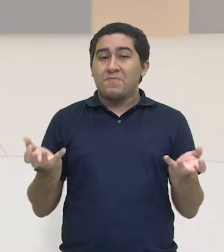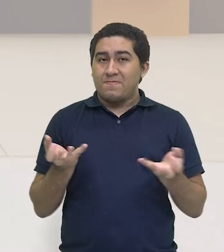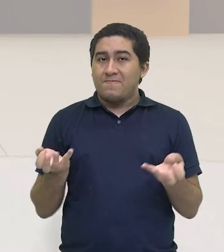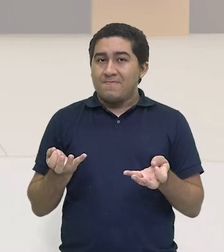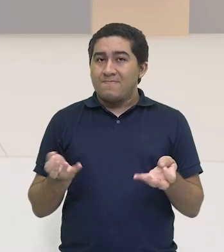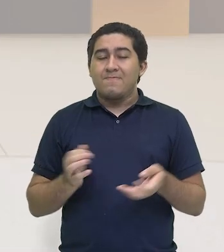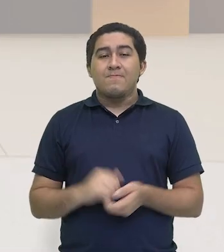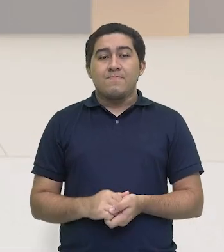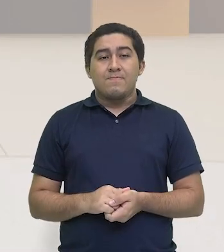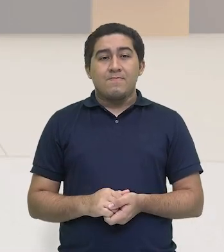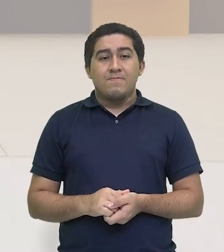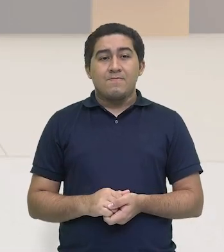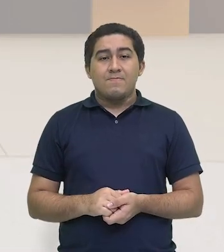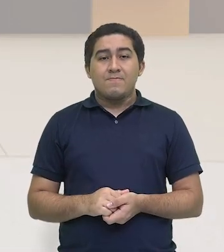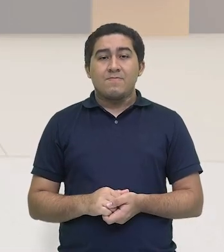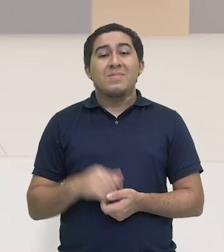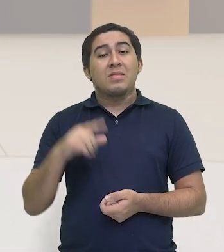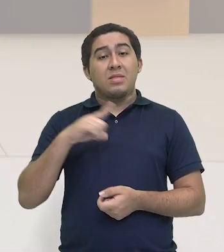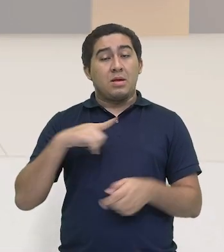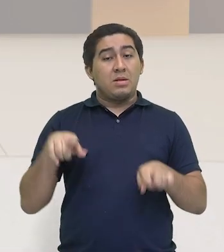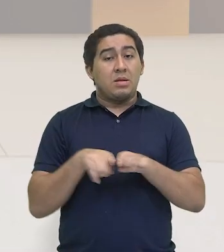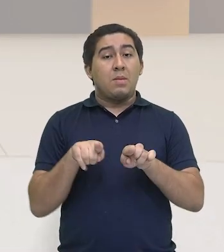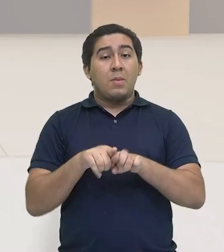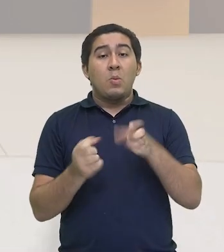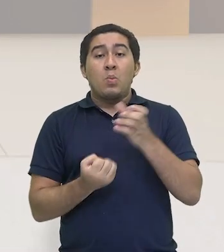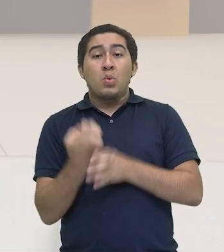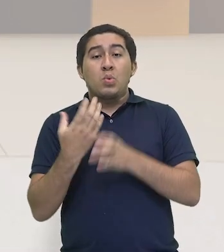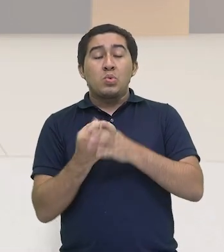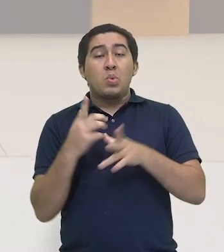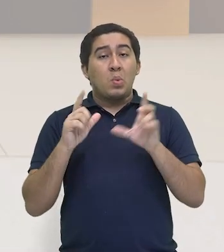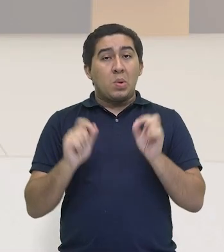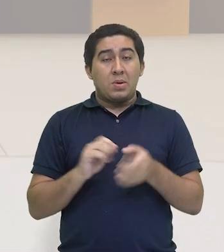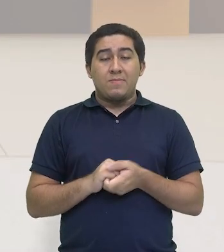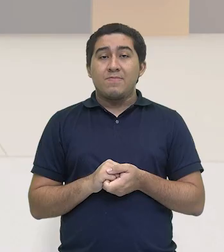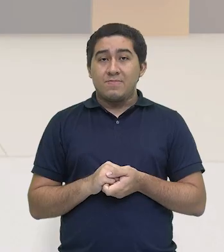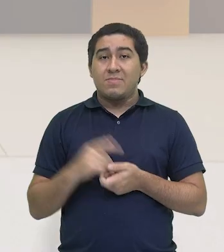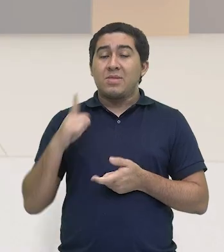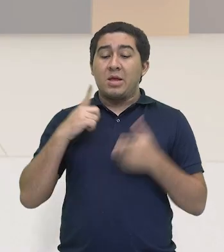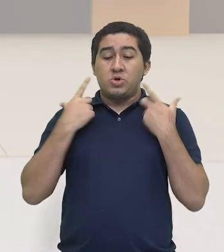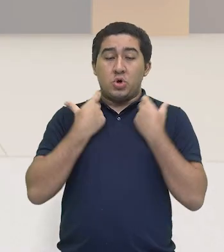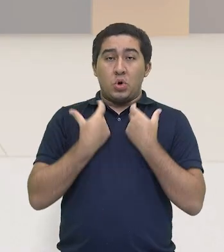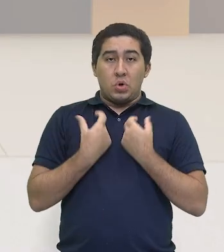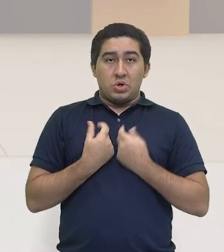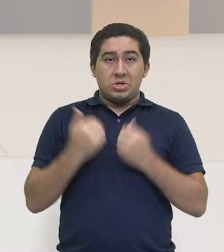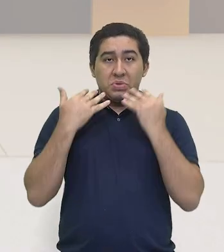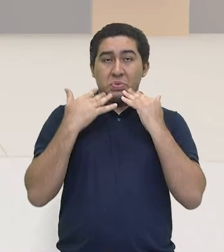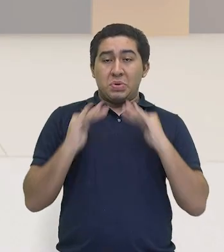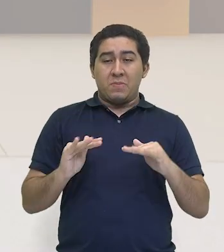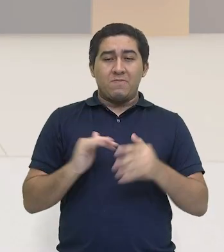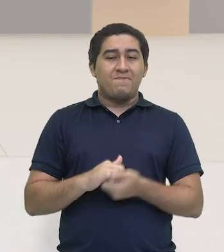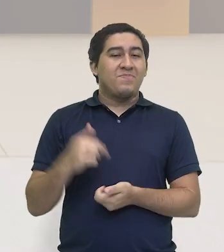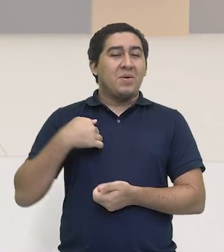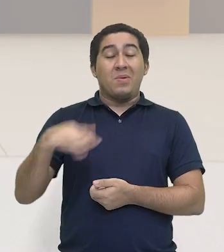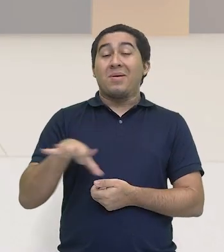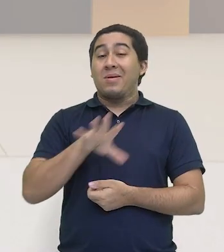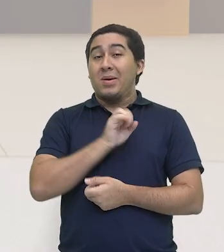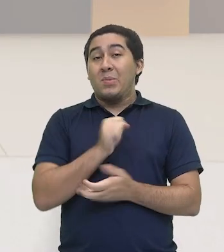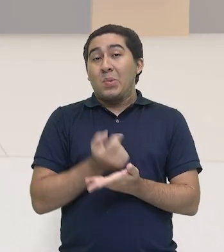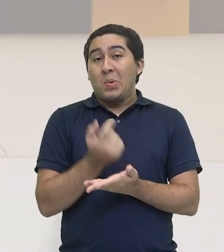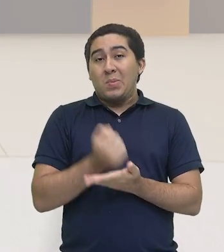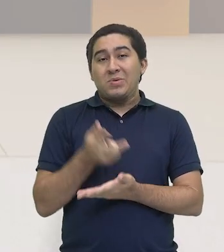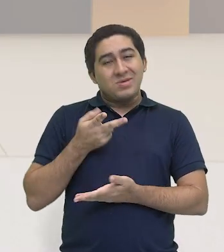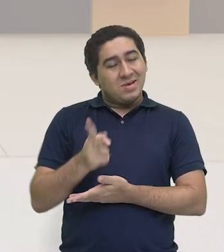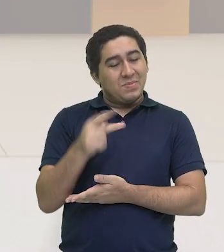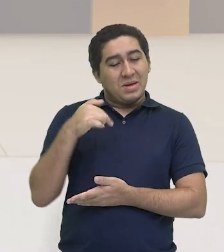Perfeito. Temos mais, temos o produtor, eu amo, de biojoias, eu compro várias.